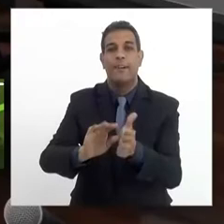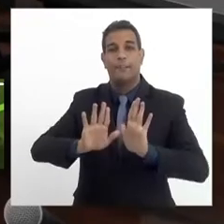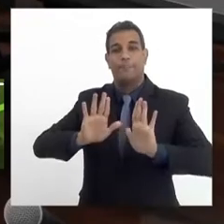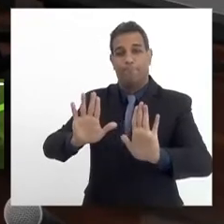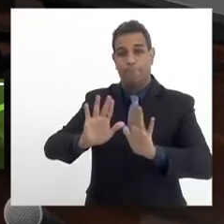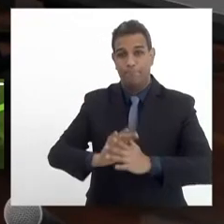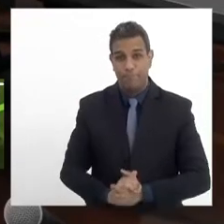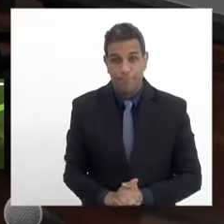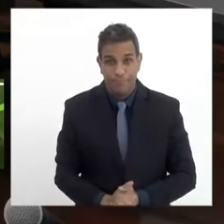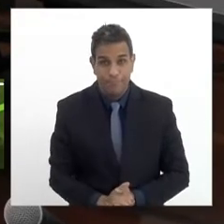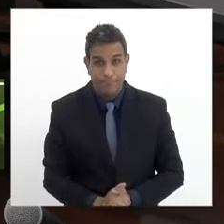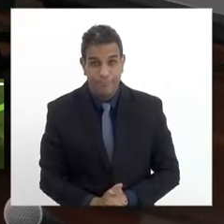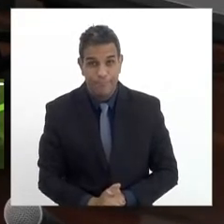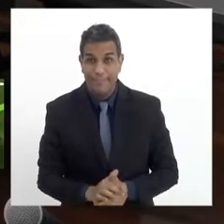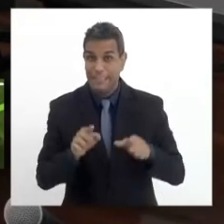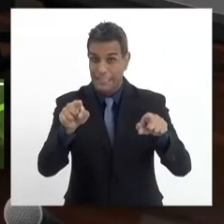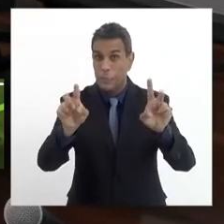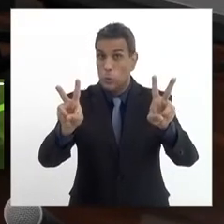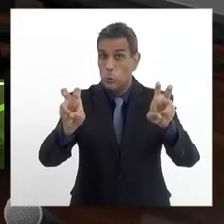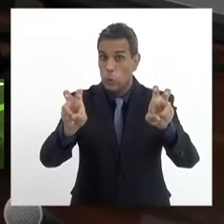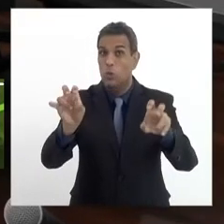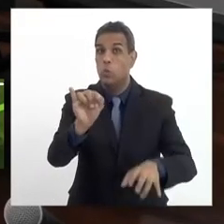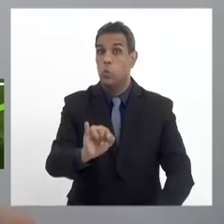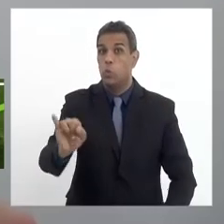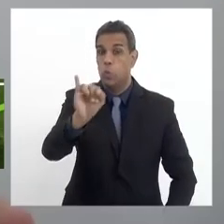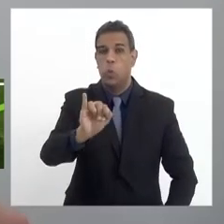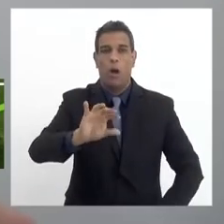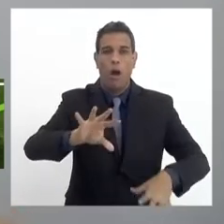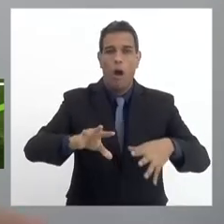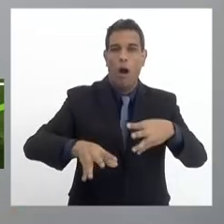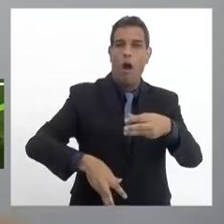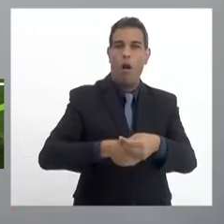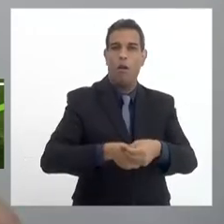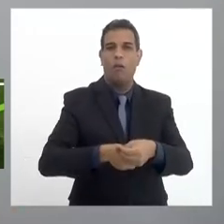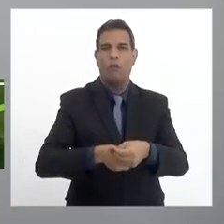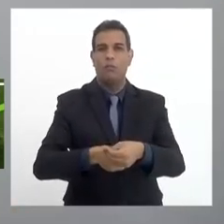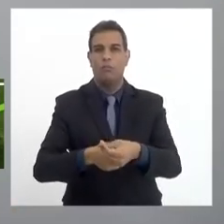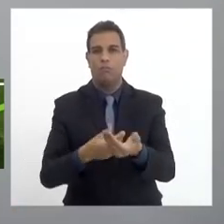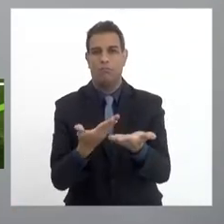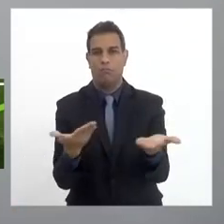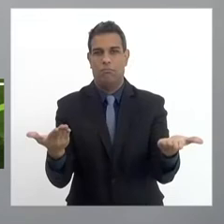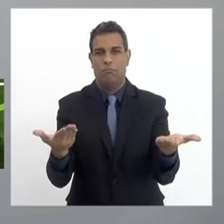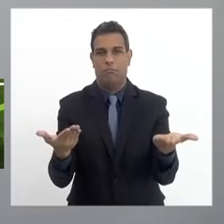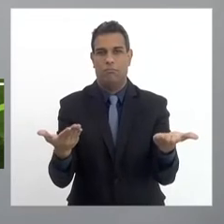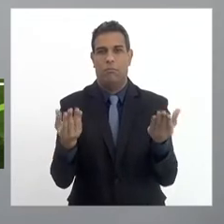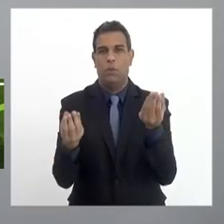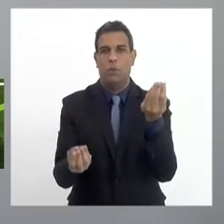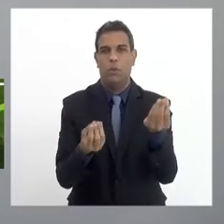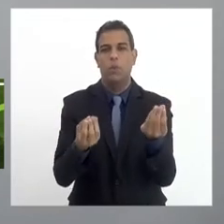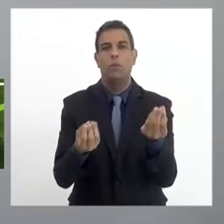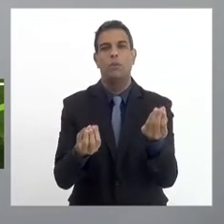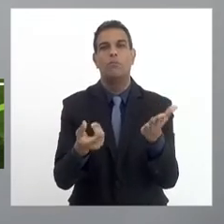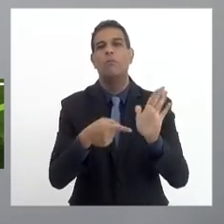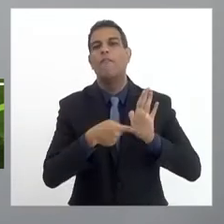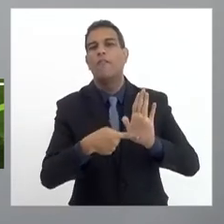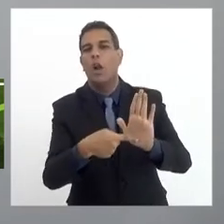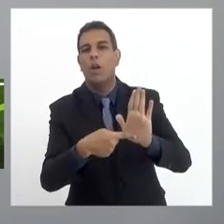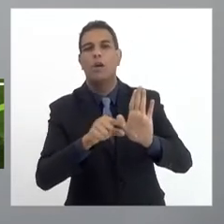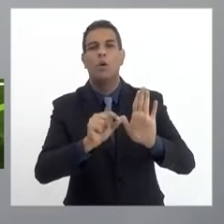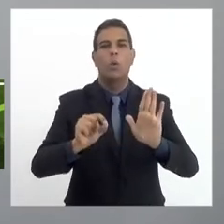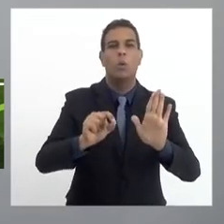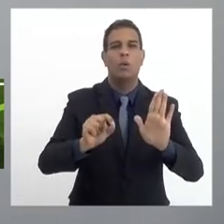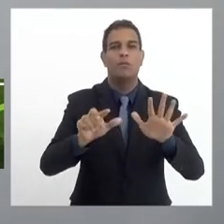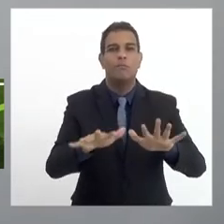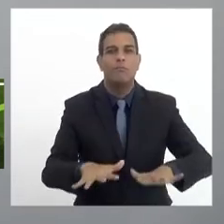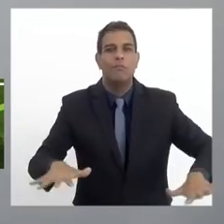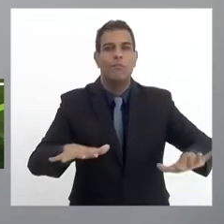deputado, como esse é um tema palpitante muito. E em acréscimo, em sintonia com Vossa Excelência mencionou sobre a